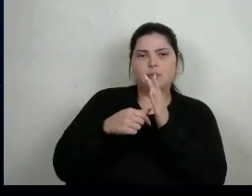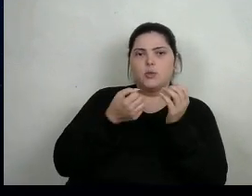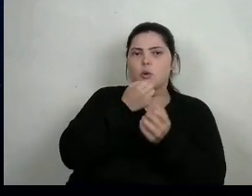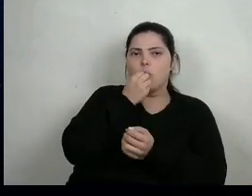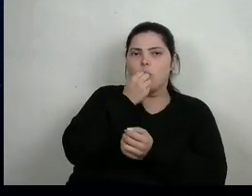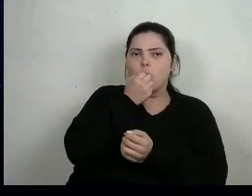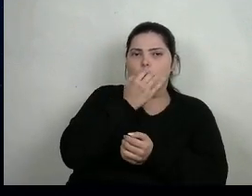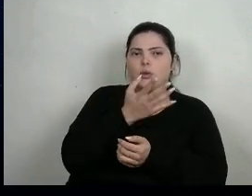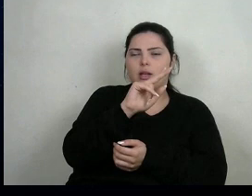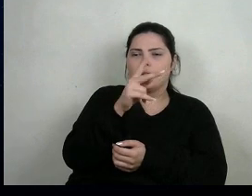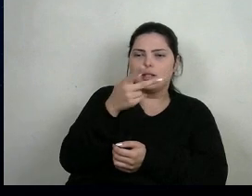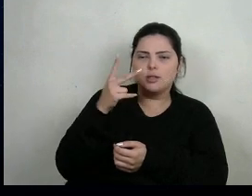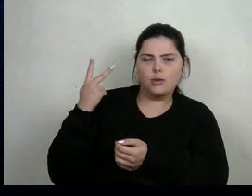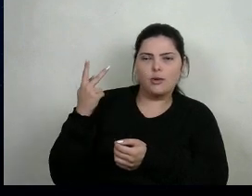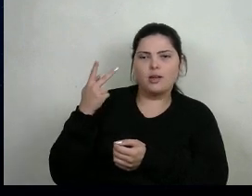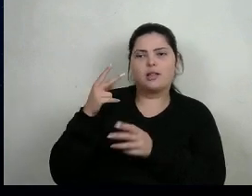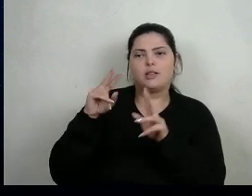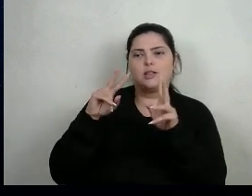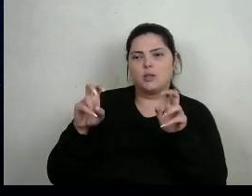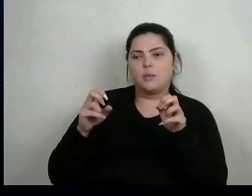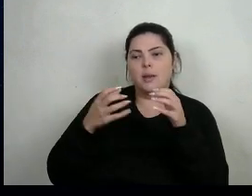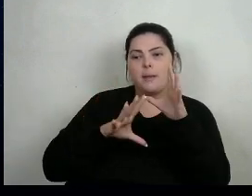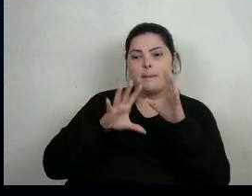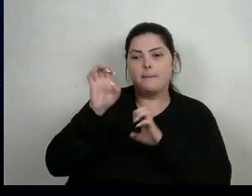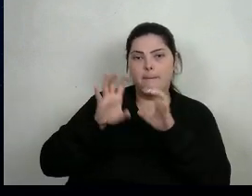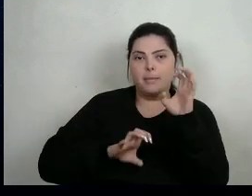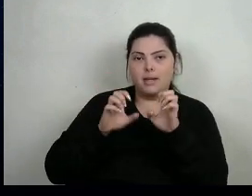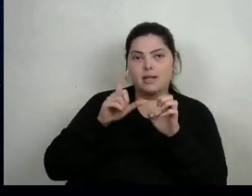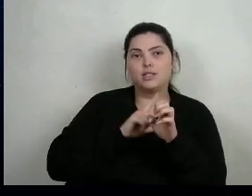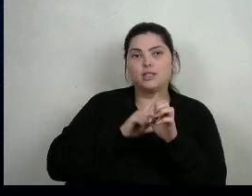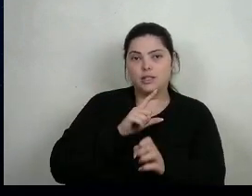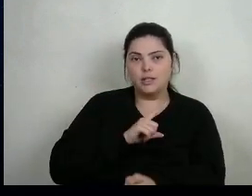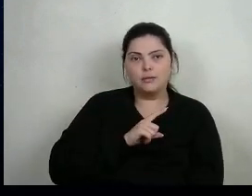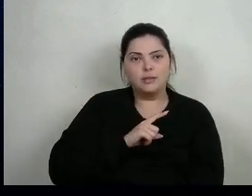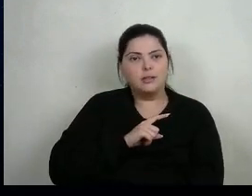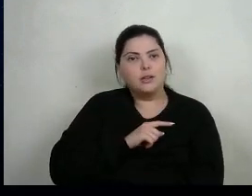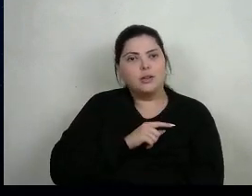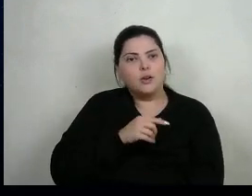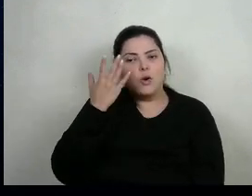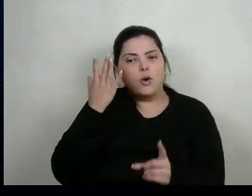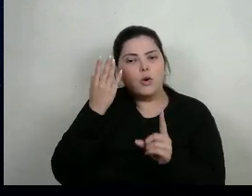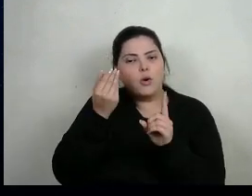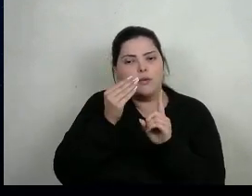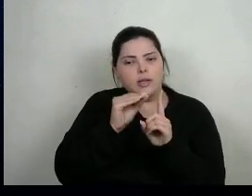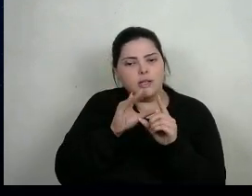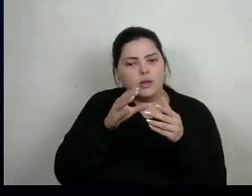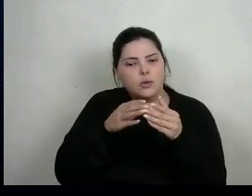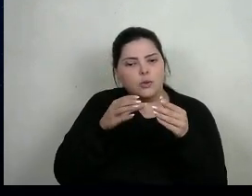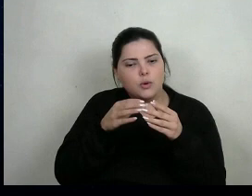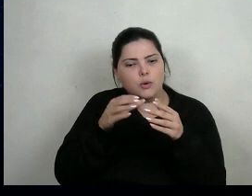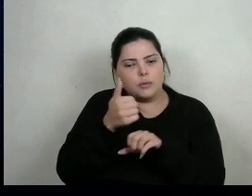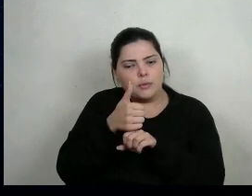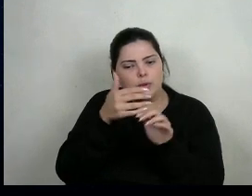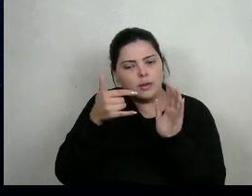as diversas histórias sobre as brigas homéricas que eu já tive para convencer equipes de desenvolvimento apontar horas porque senão a gente não conseguia